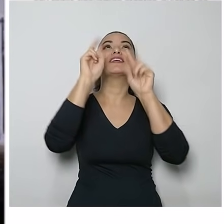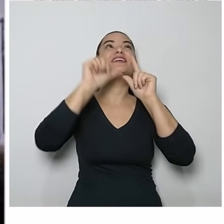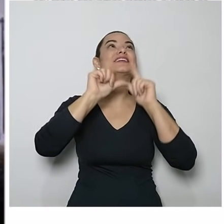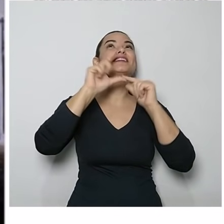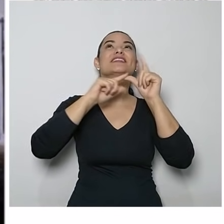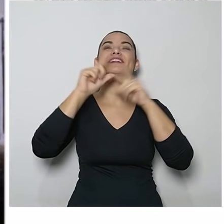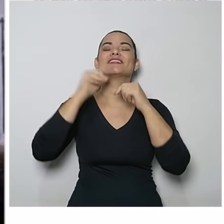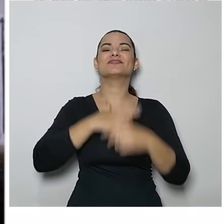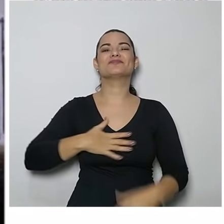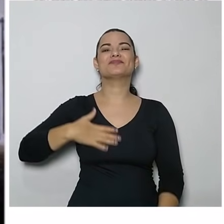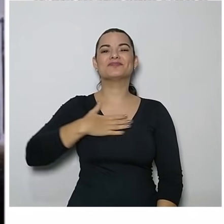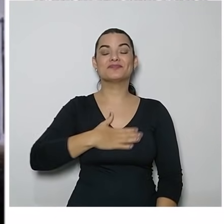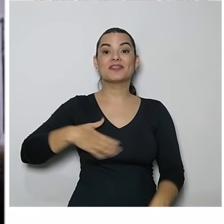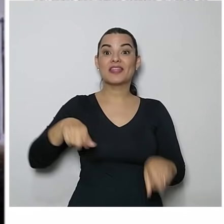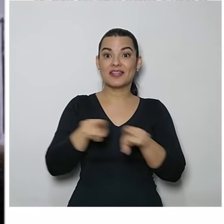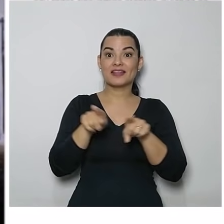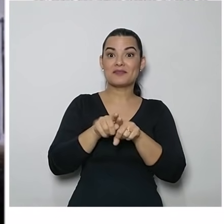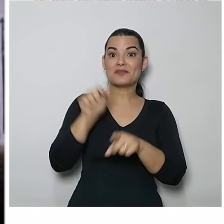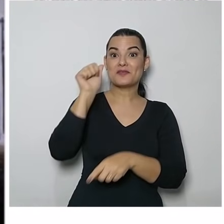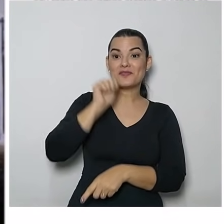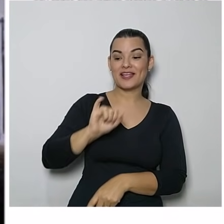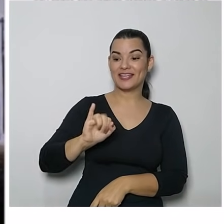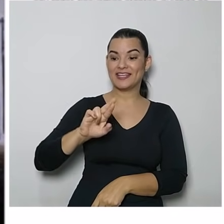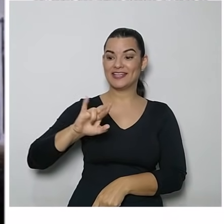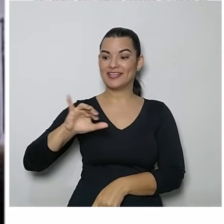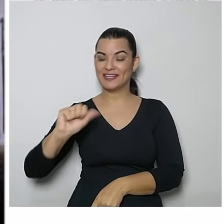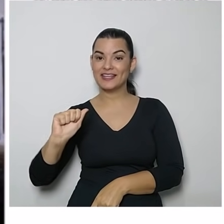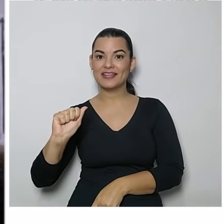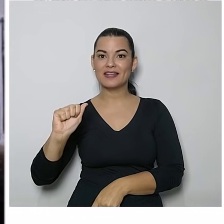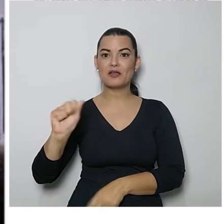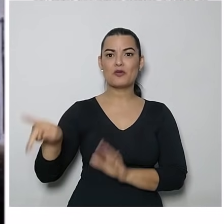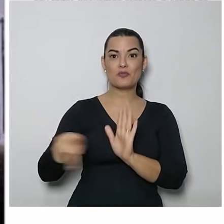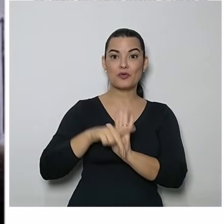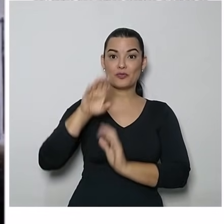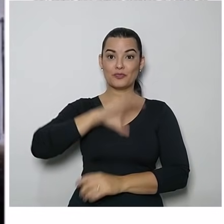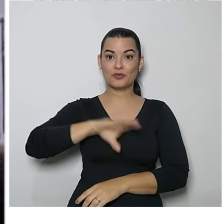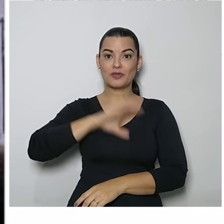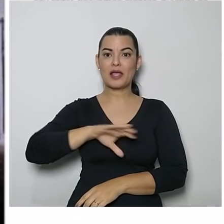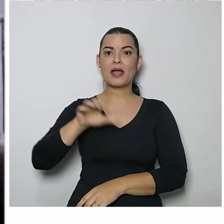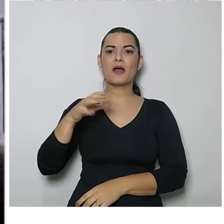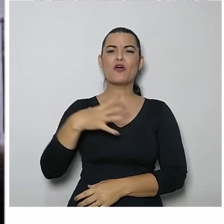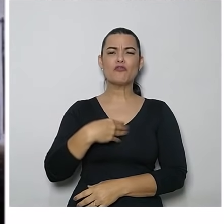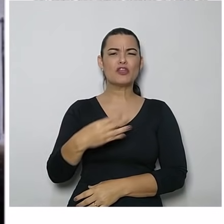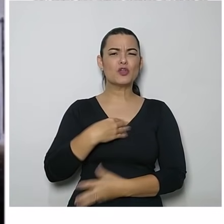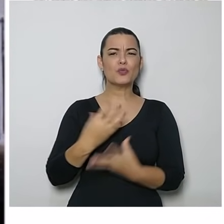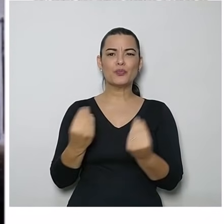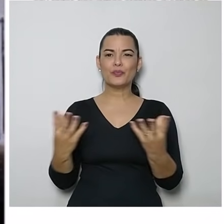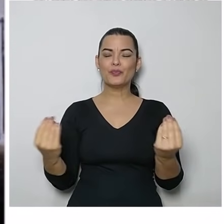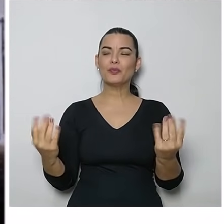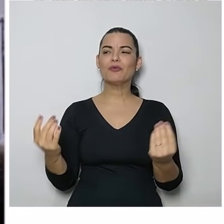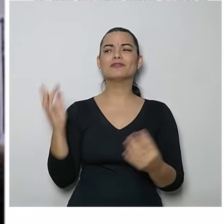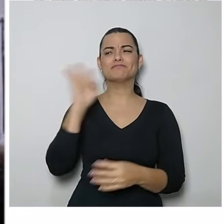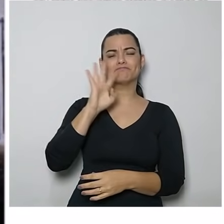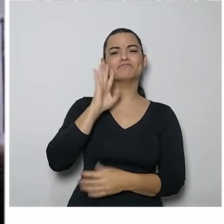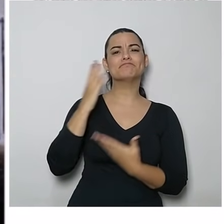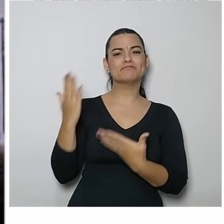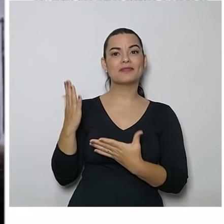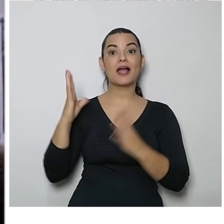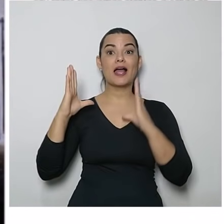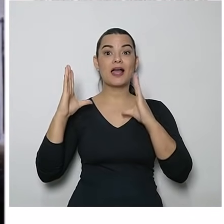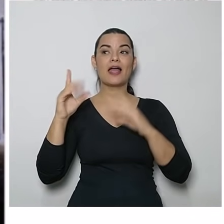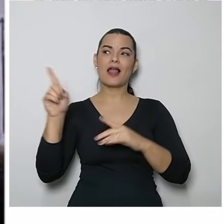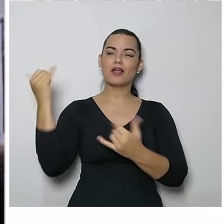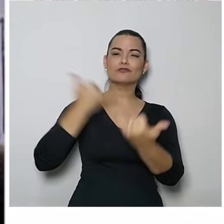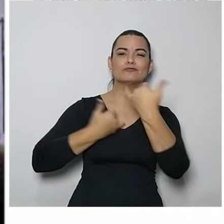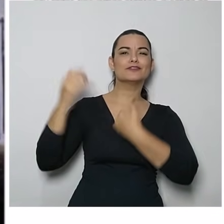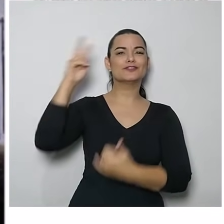as histórias de Dona Íria, senhora portuguesa, mãe de muitos filhos e muito boa pessoa. À noite,